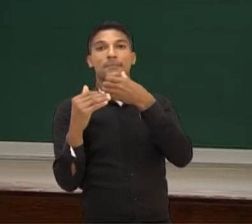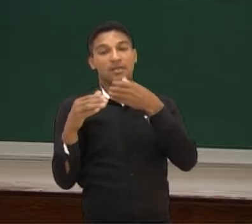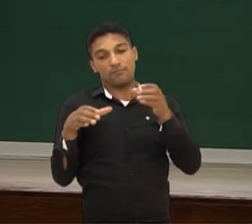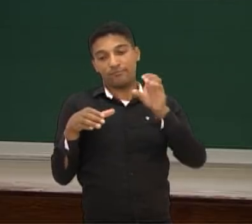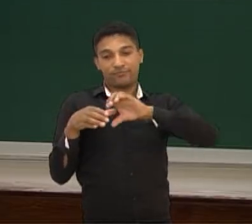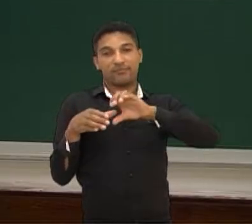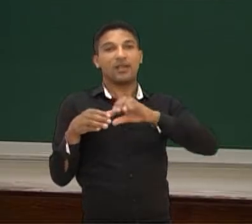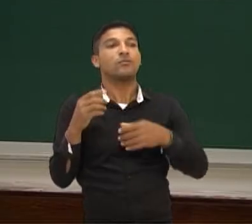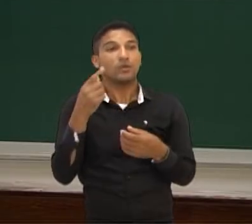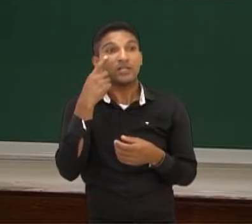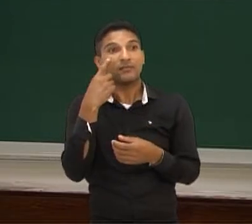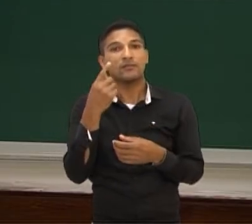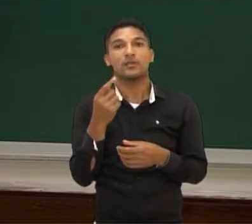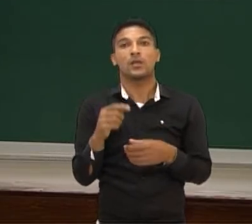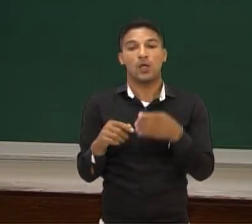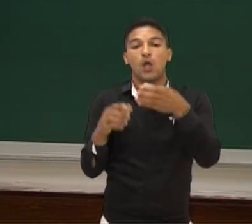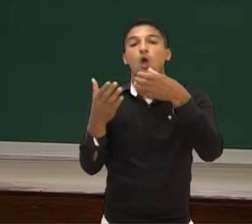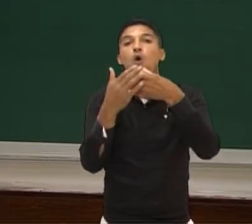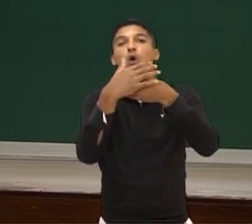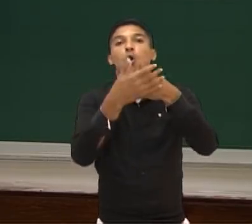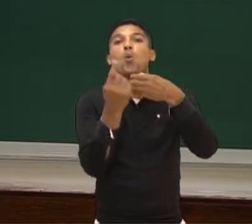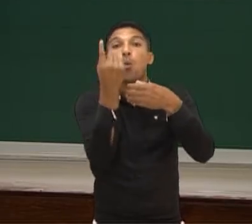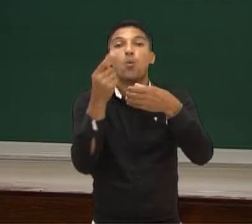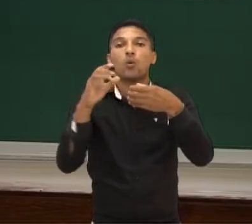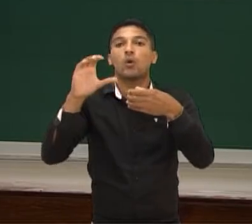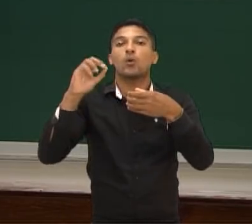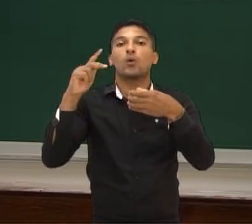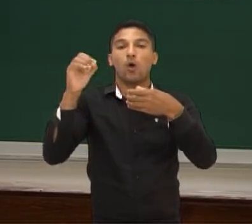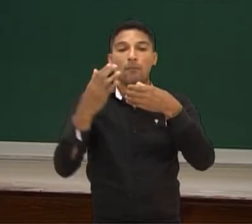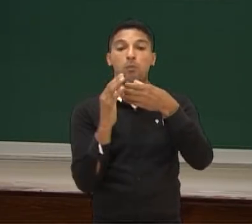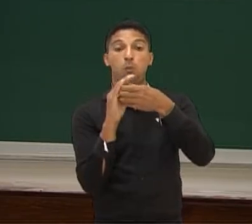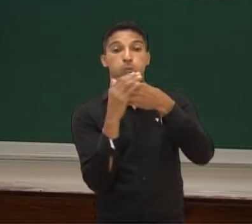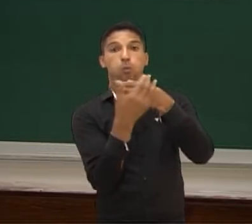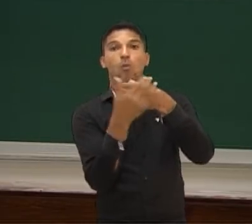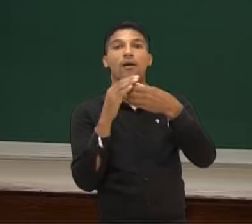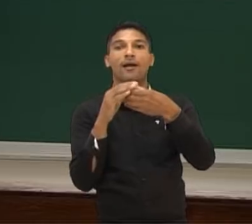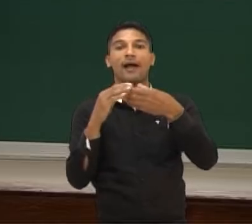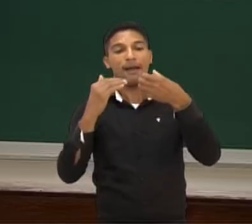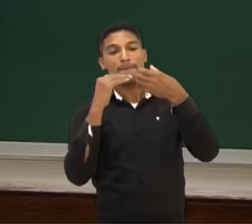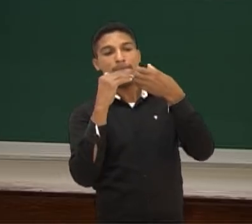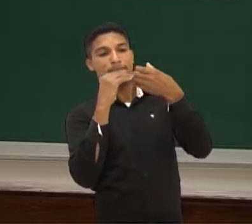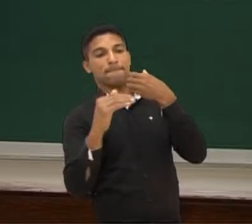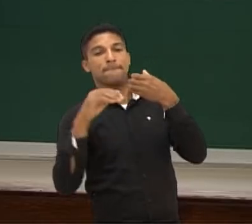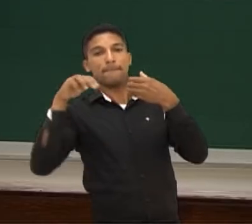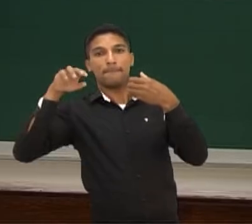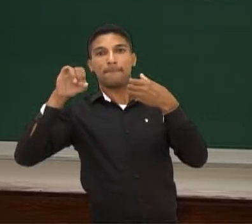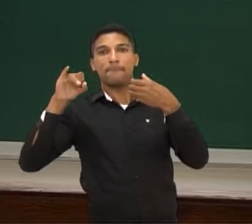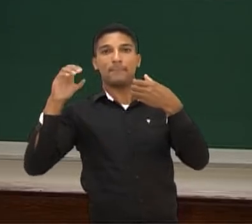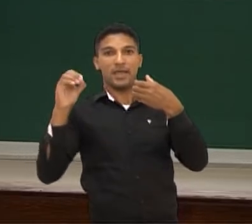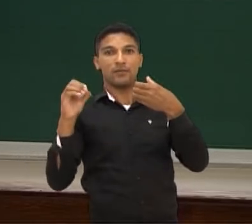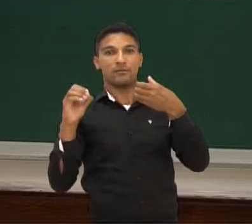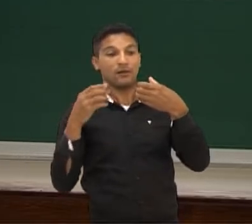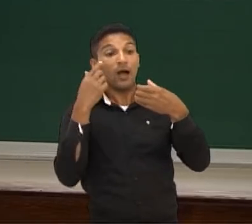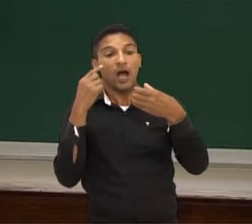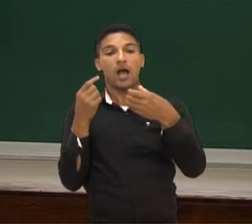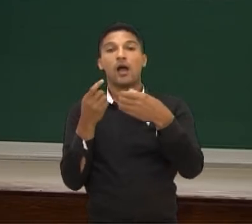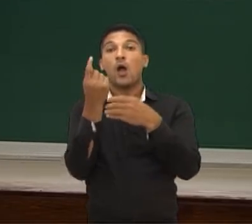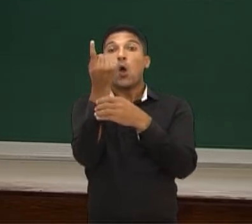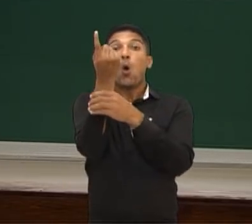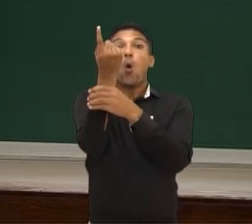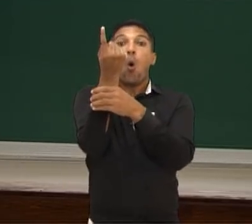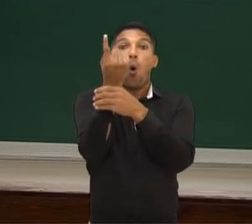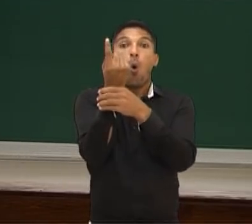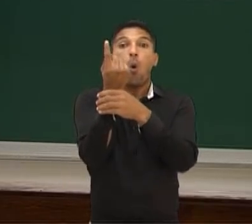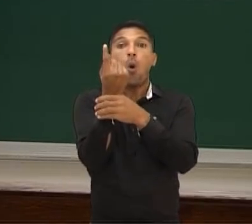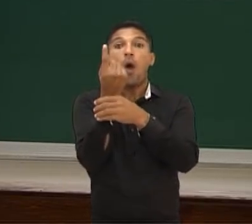frações, vocês lembram lá, quando eu tenho uma soma com denominadores iguais, eu só preciso o quê? Repetir o denominador, que é quem?